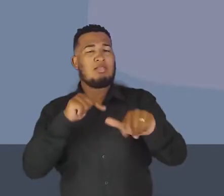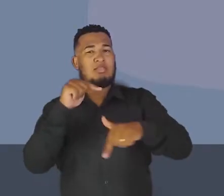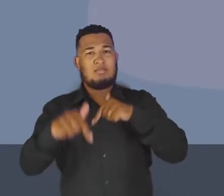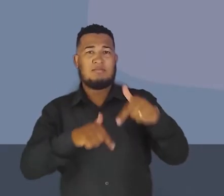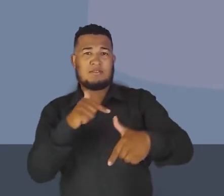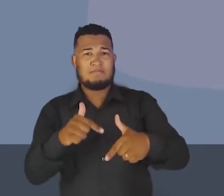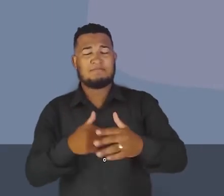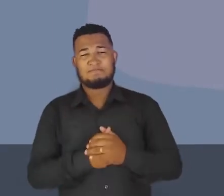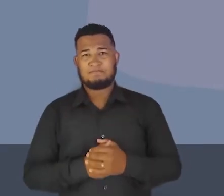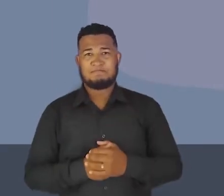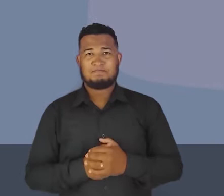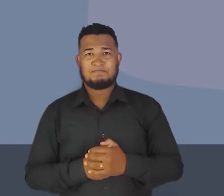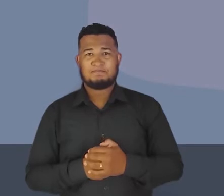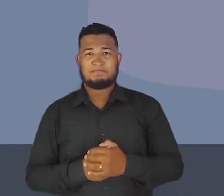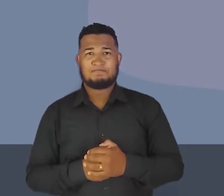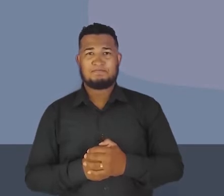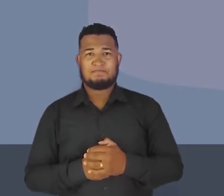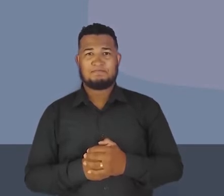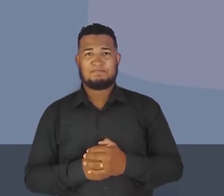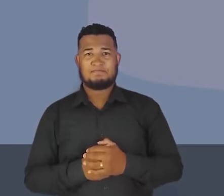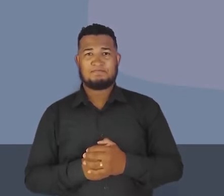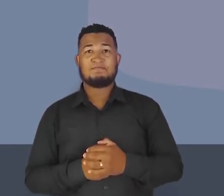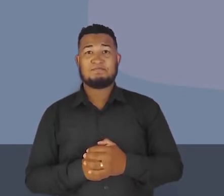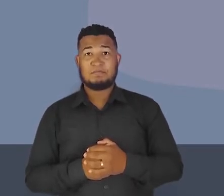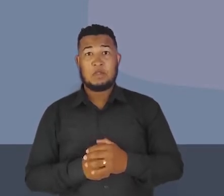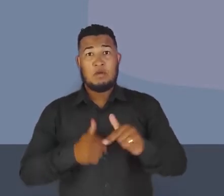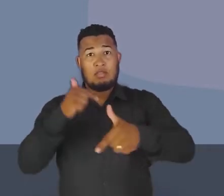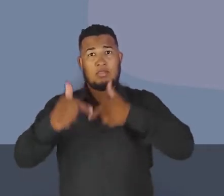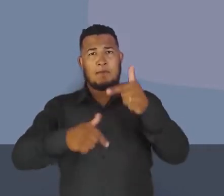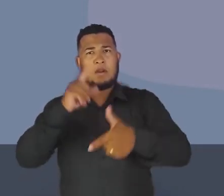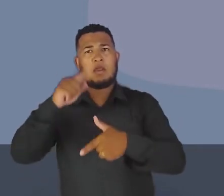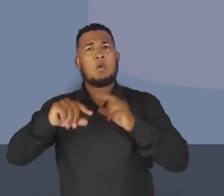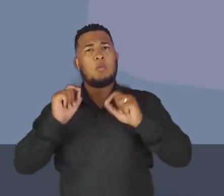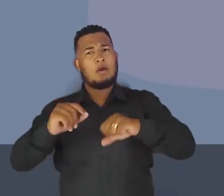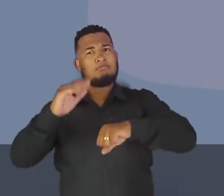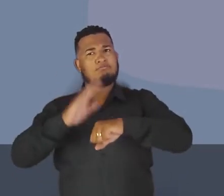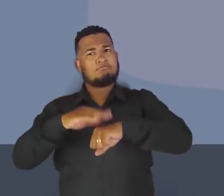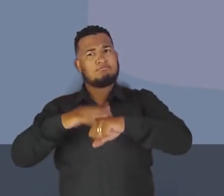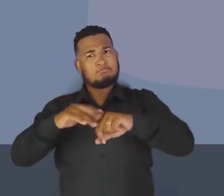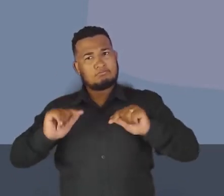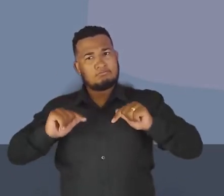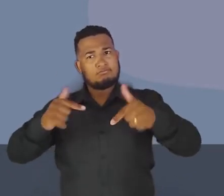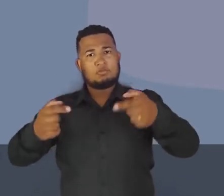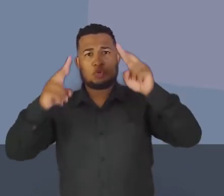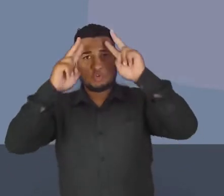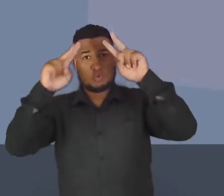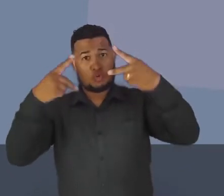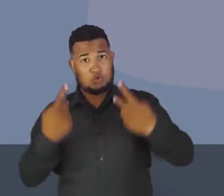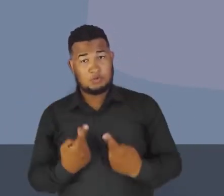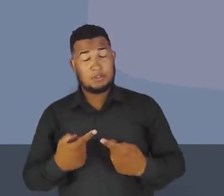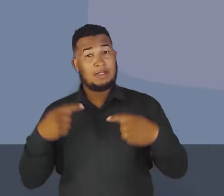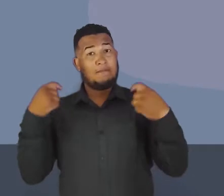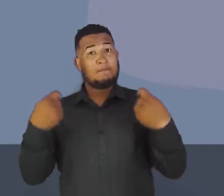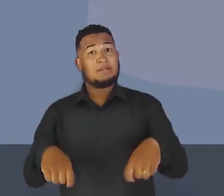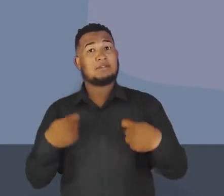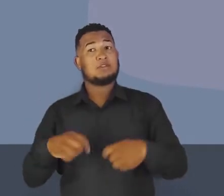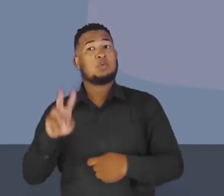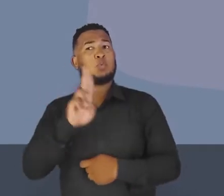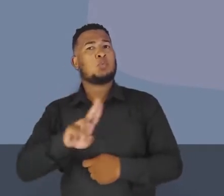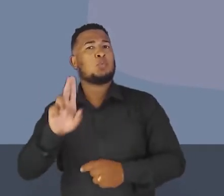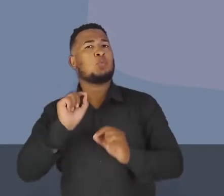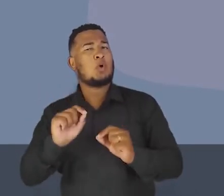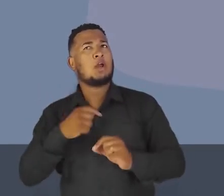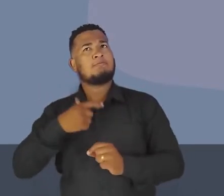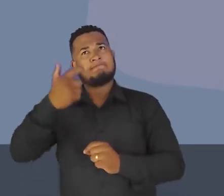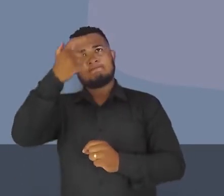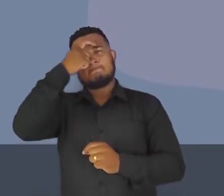ó. O trabalho é a atividade ou a ação humana que necessita do uso de